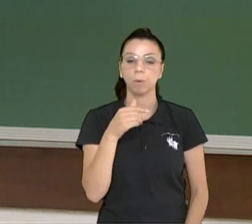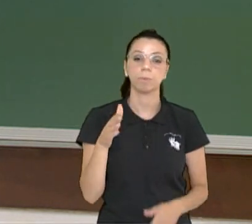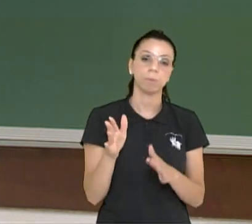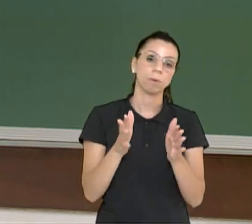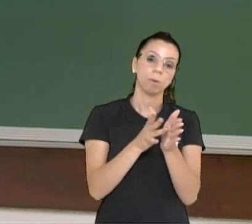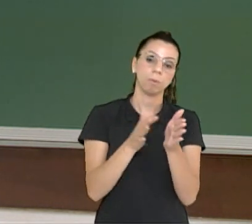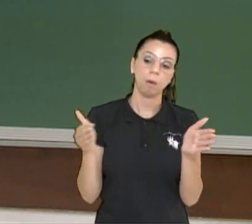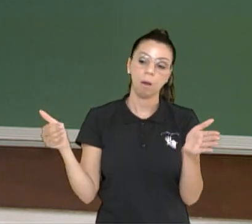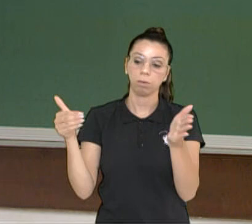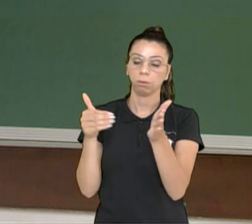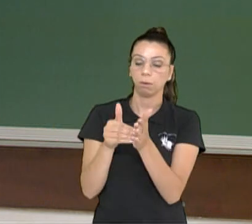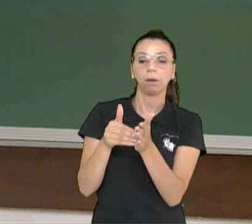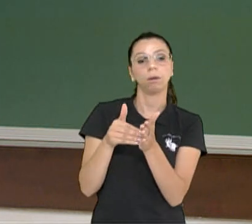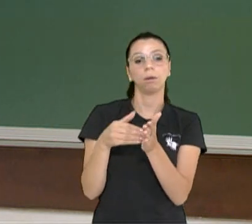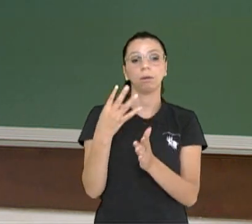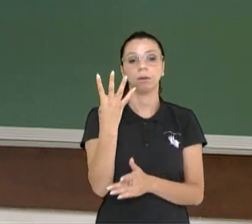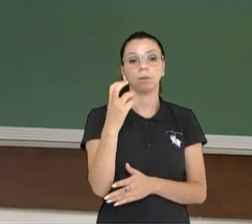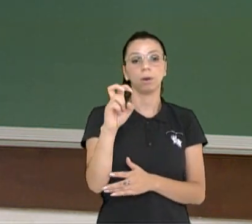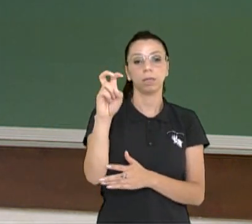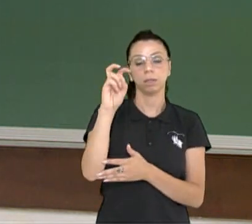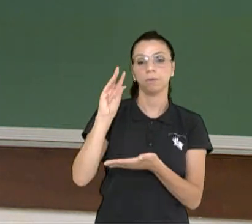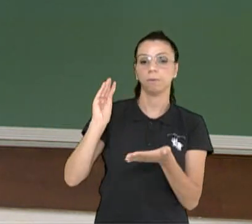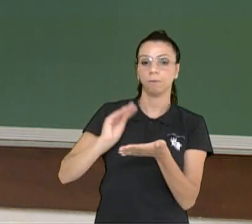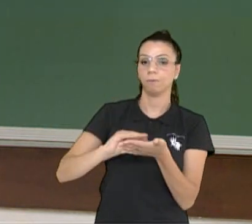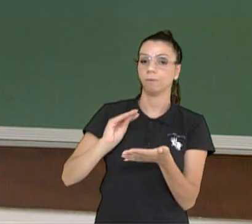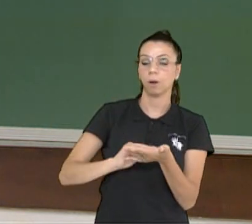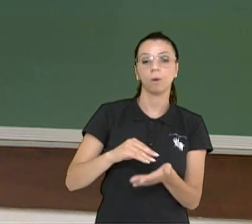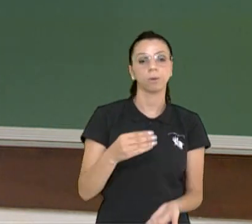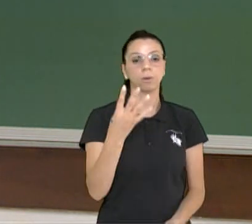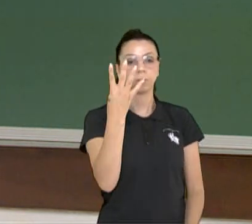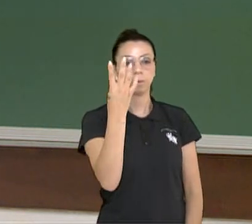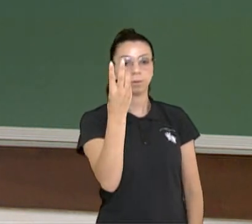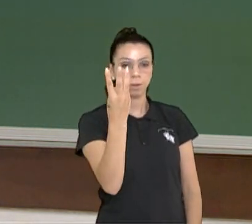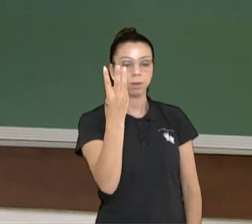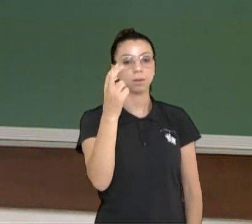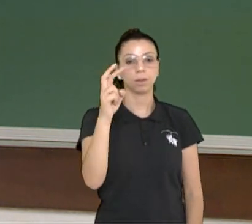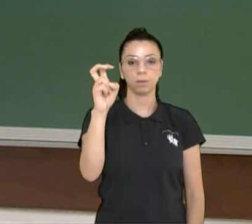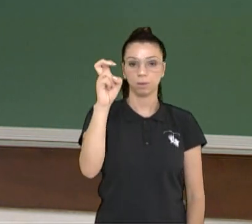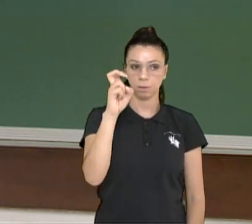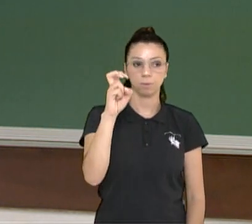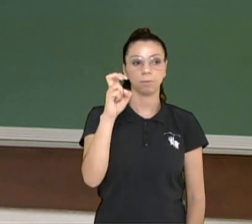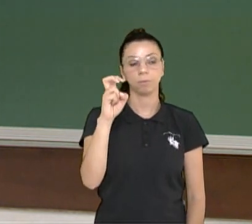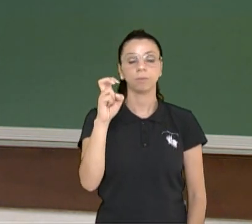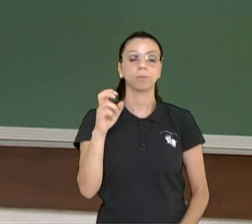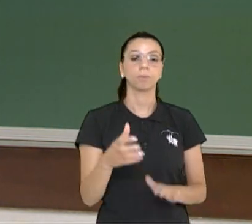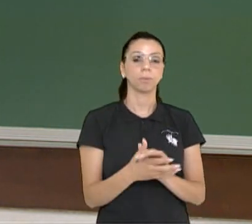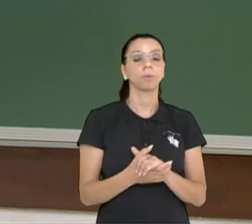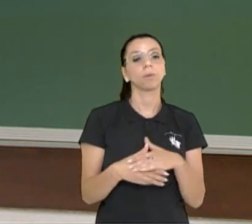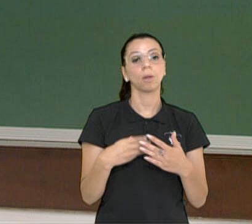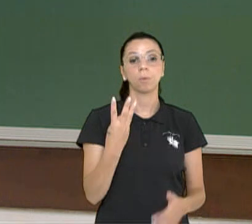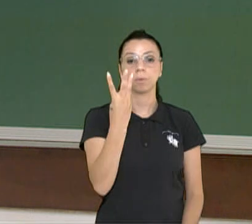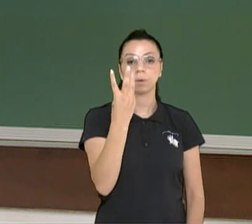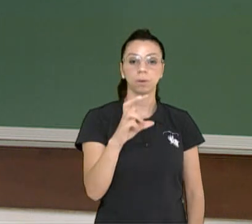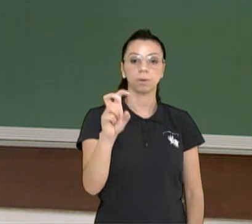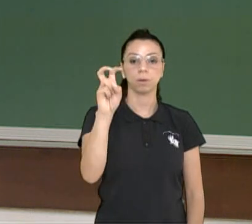o 45, faltam 35 alunos. Então, esses alunos são do sexo feminino